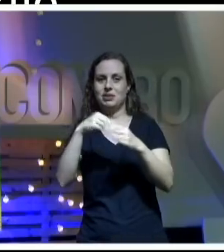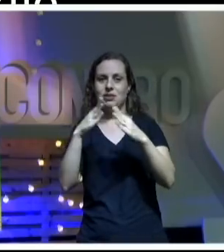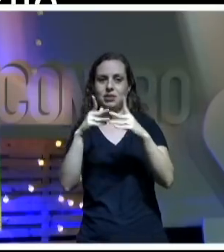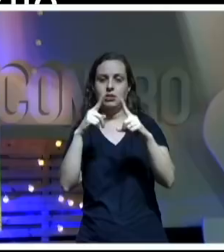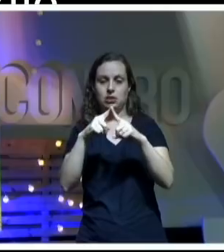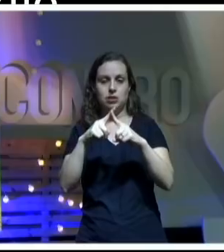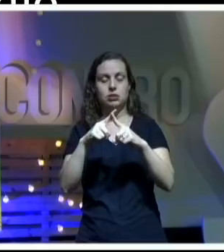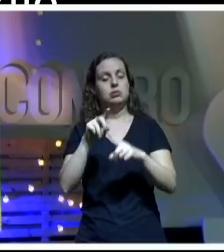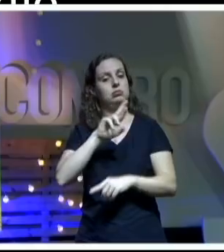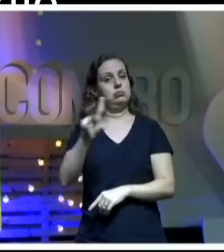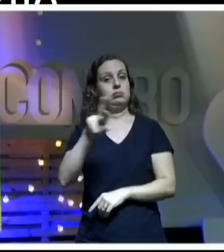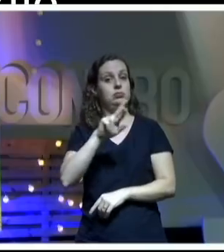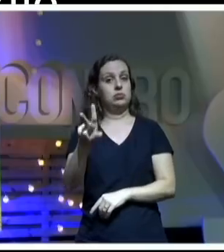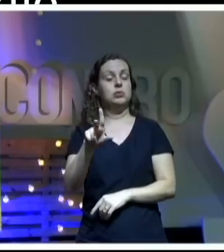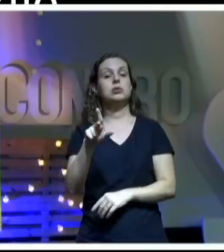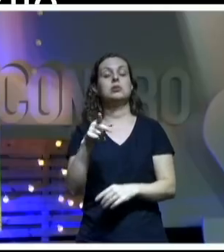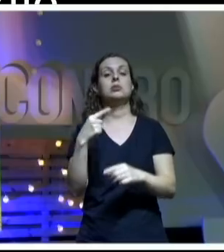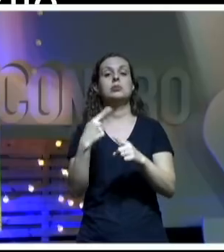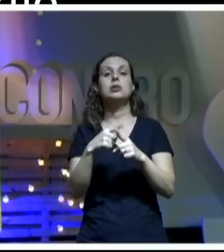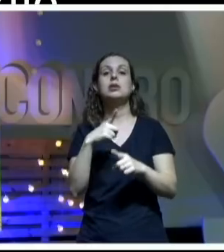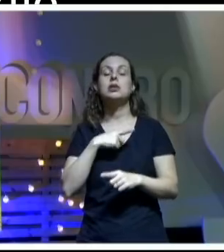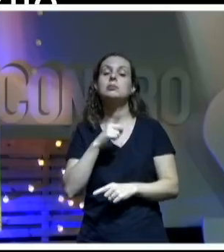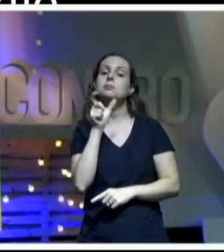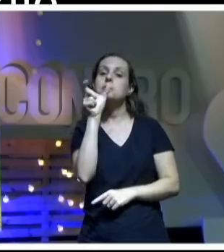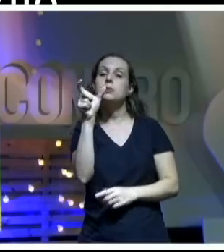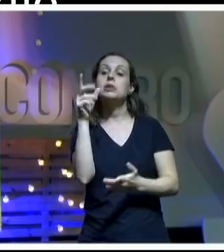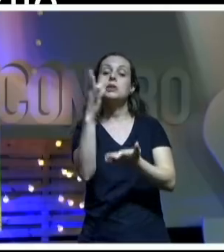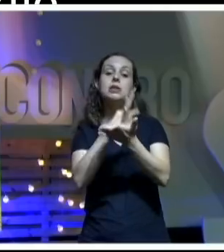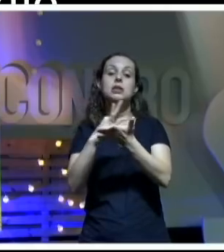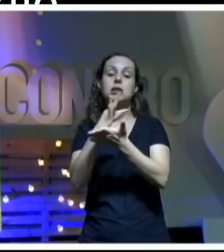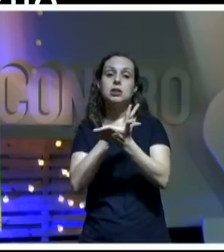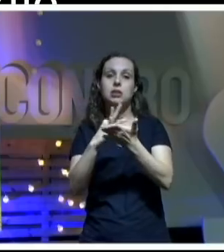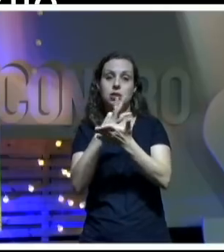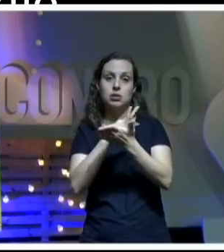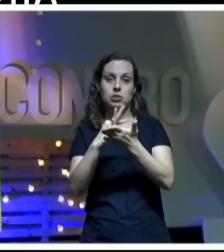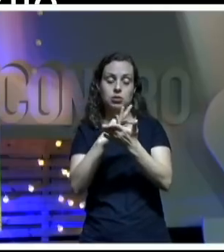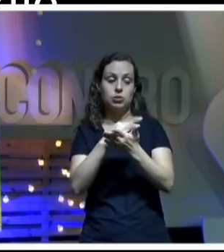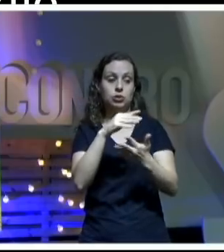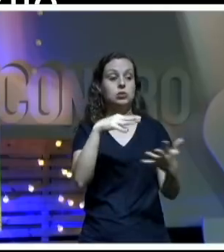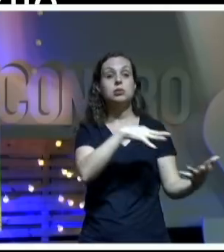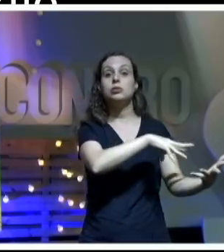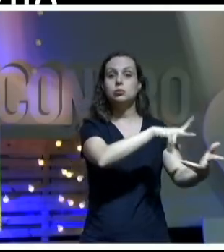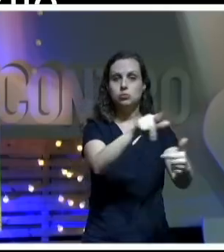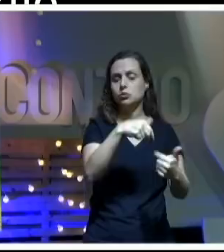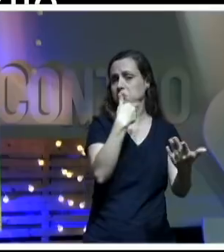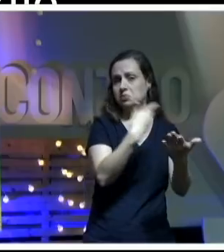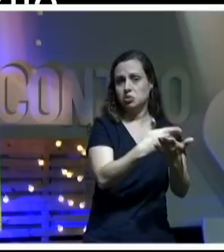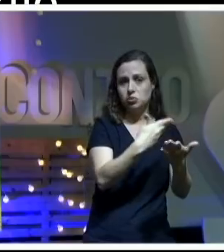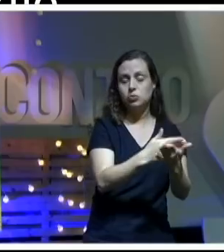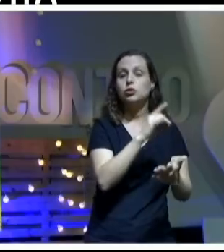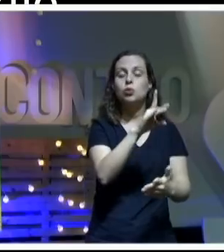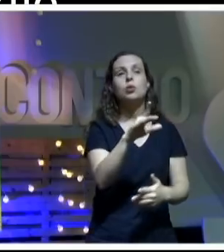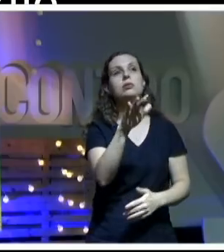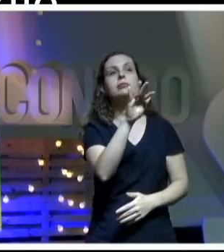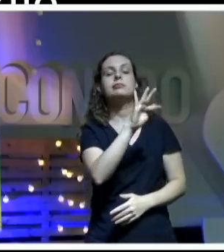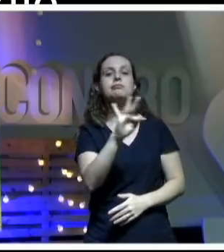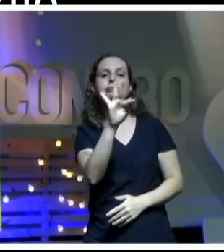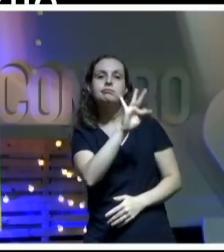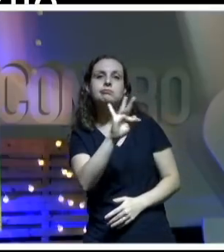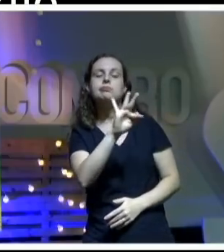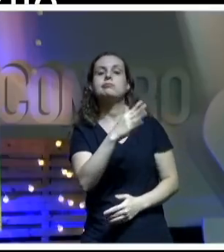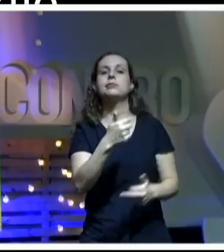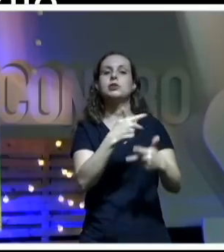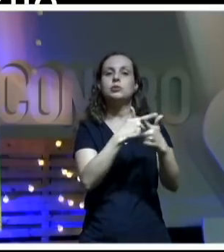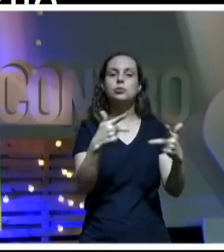do termo público teólogo público teologia pública conforme o nosso emprego significa que o teologia constituído de pessoas